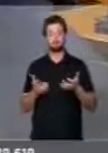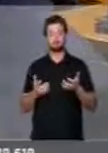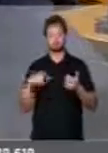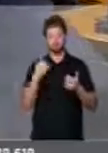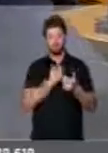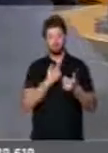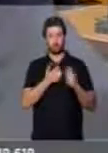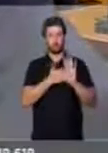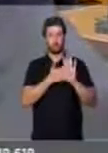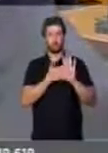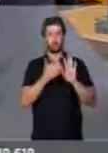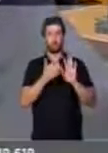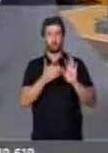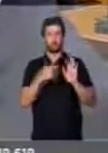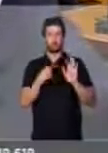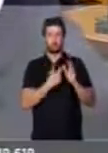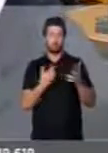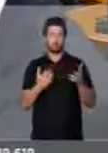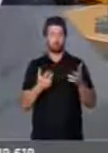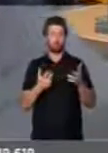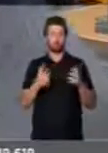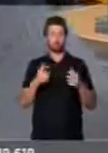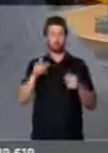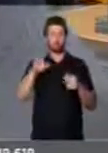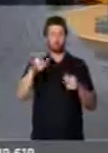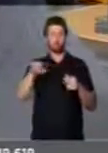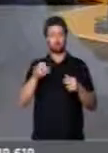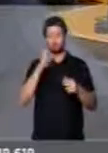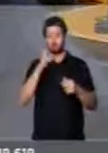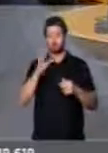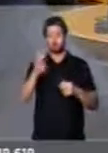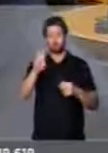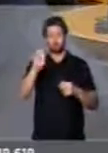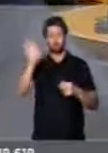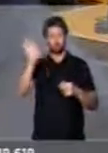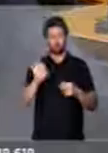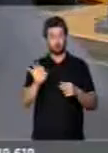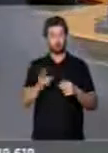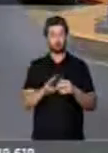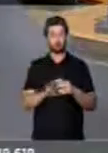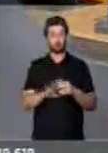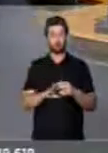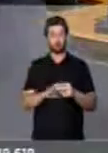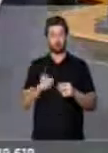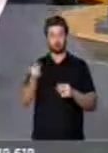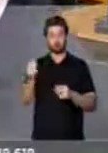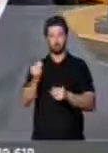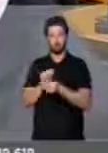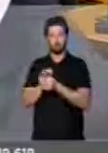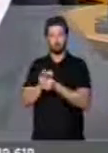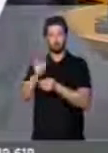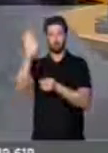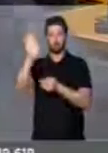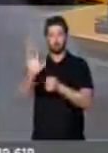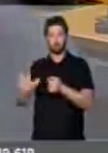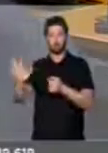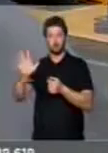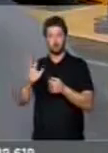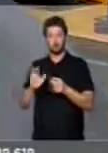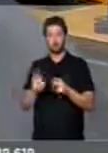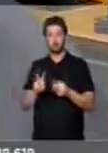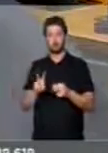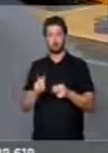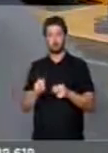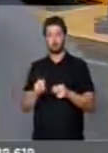Nós propomos, e a Luciana acabou de falar, sobre os 50% daquele dinheiro do Fundo Nacional, né, que